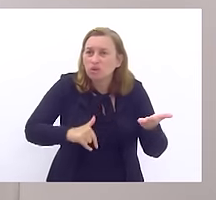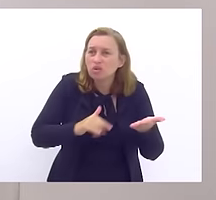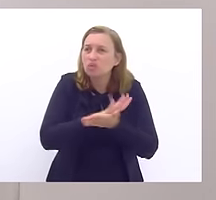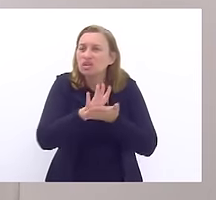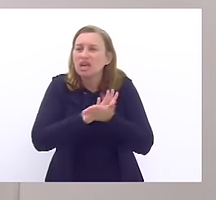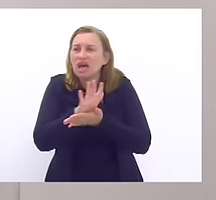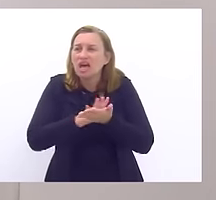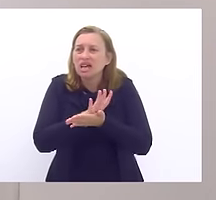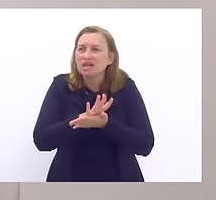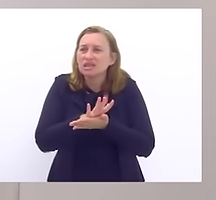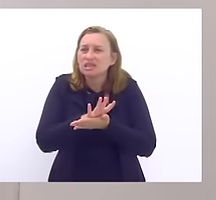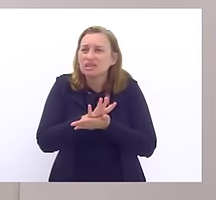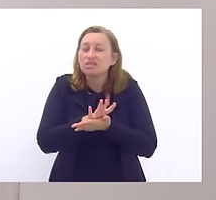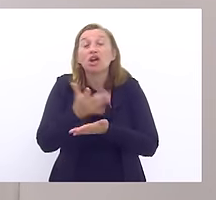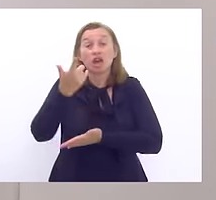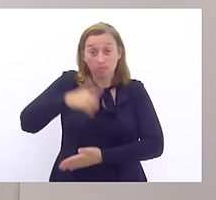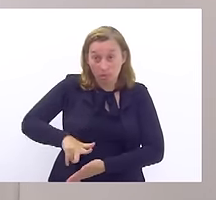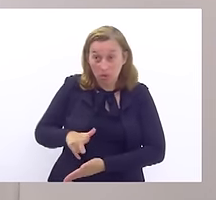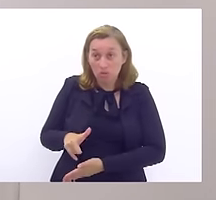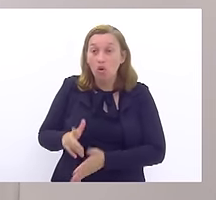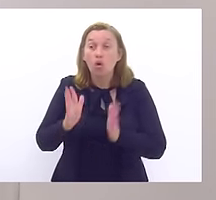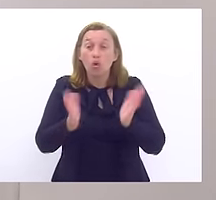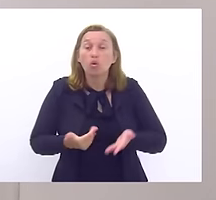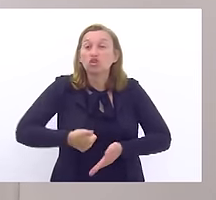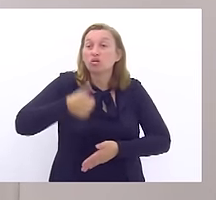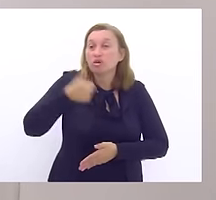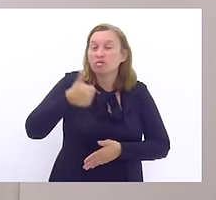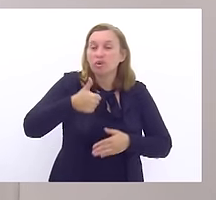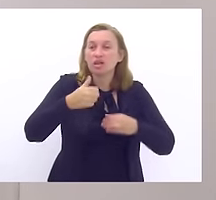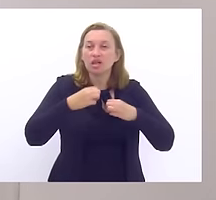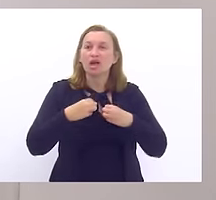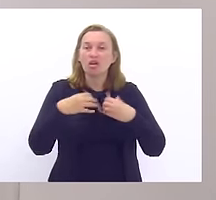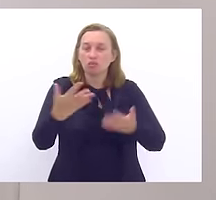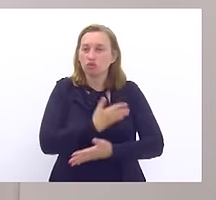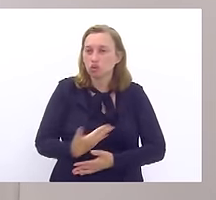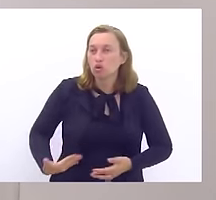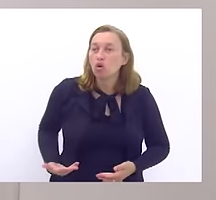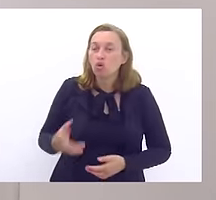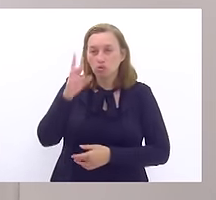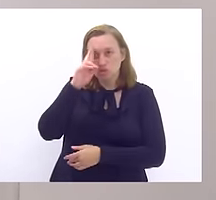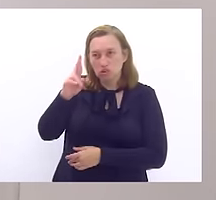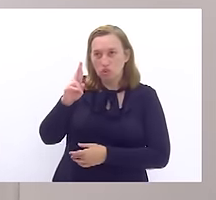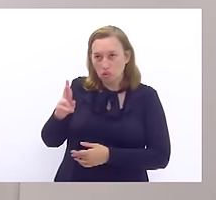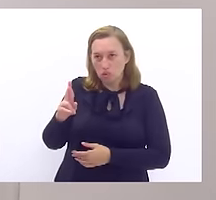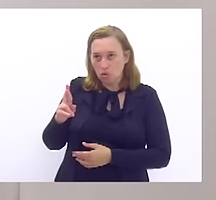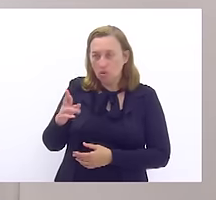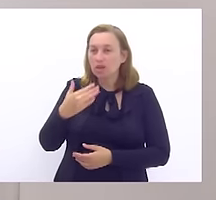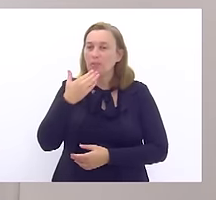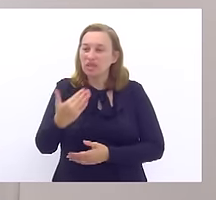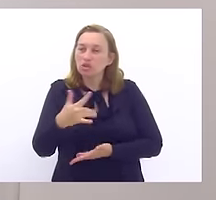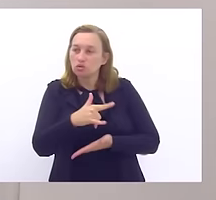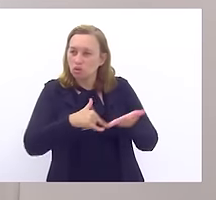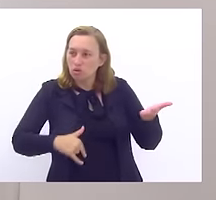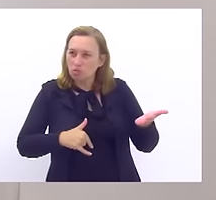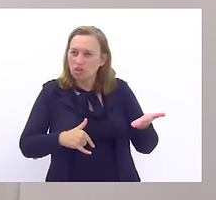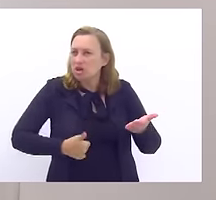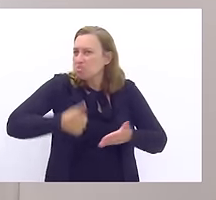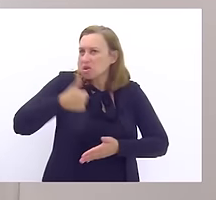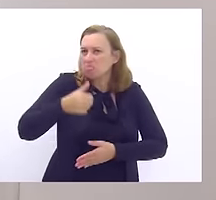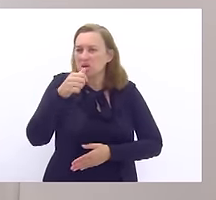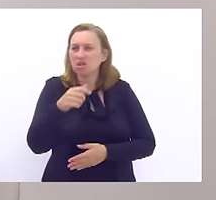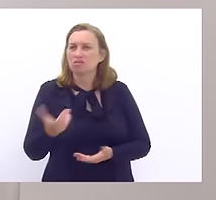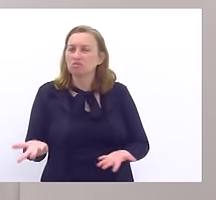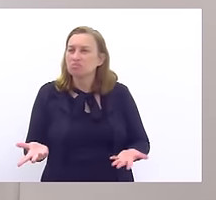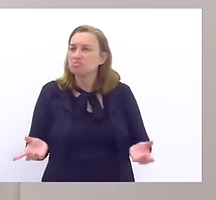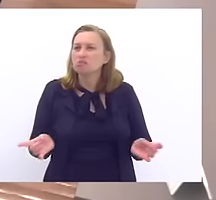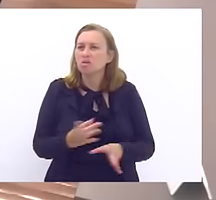Doutor repito Hoje é a primeira audiência como o senhor que é altos ou documento de algo que está acontecendo pela primeira vez